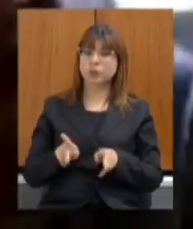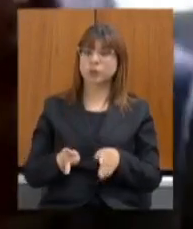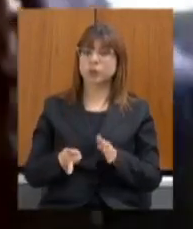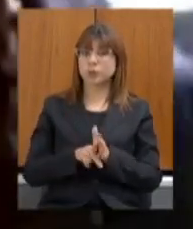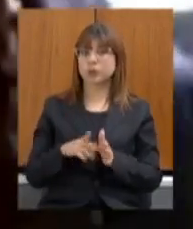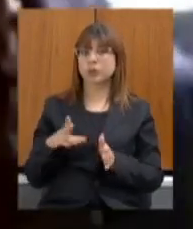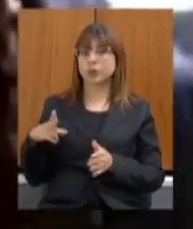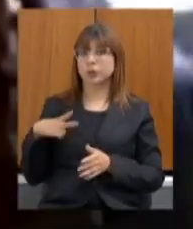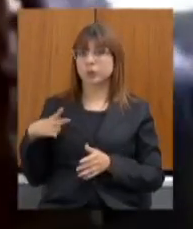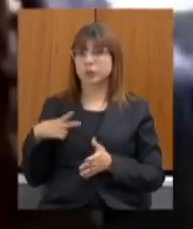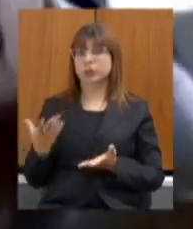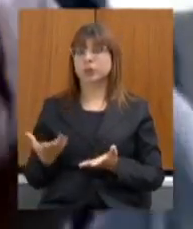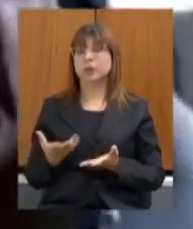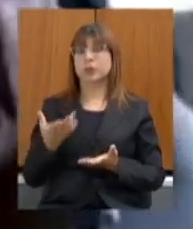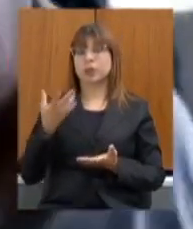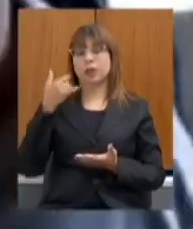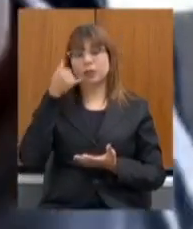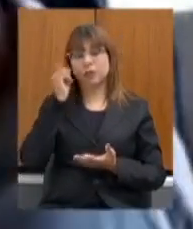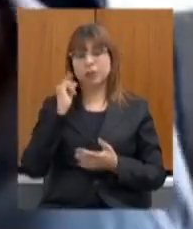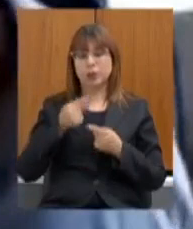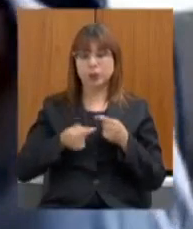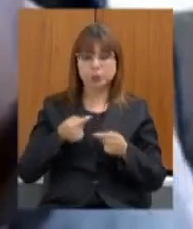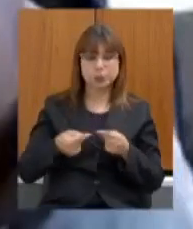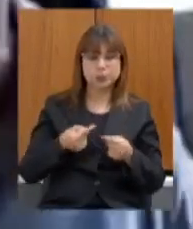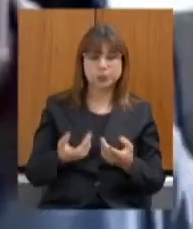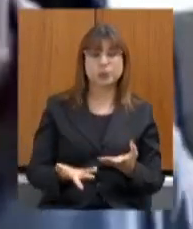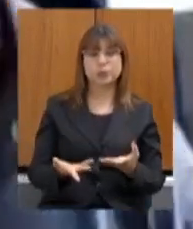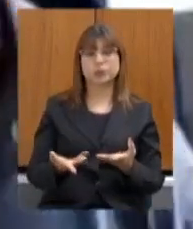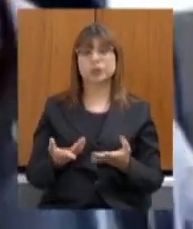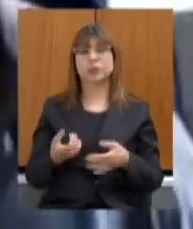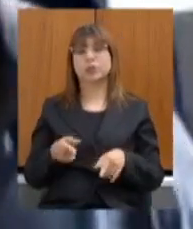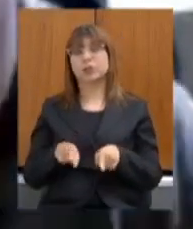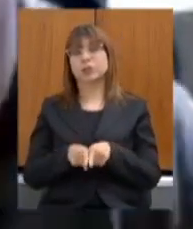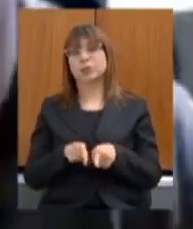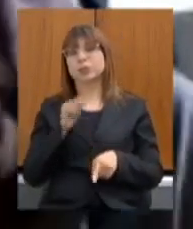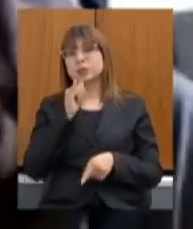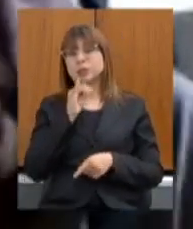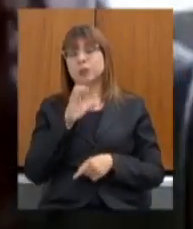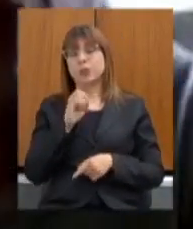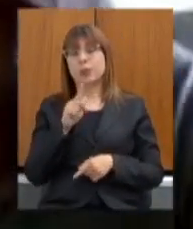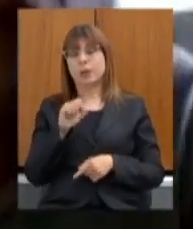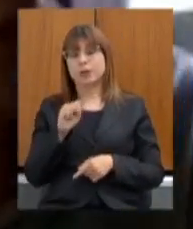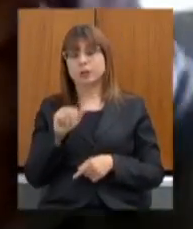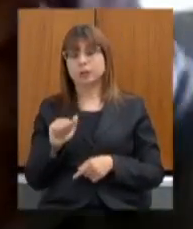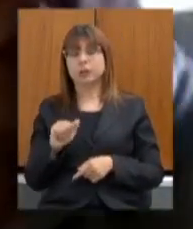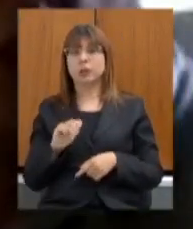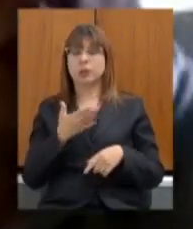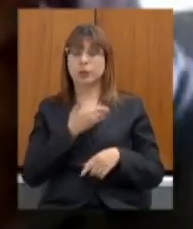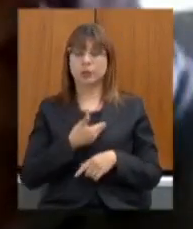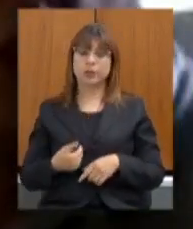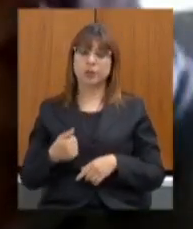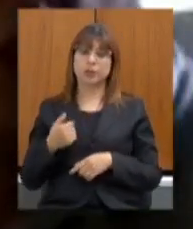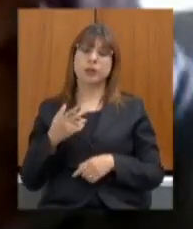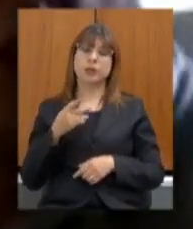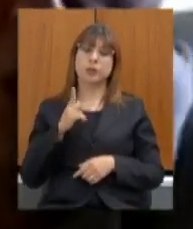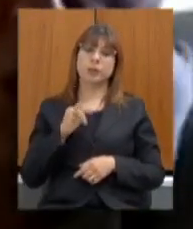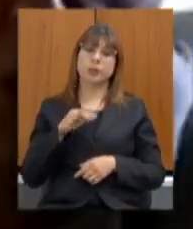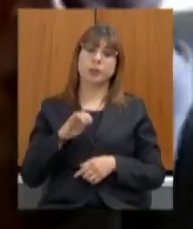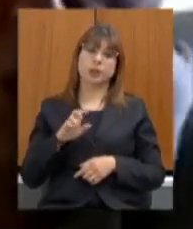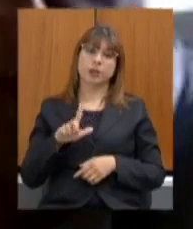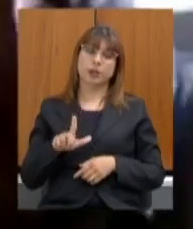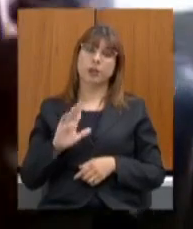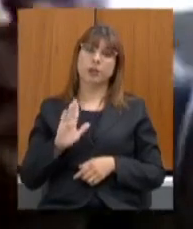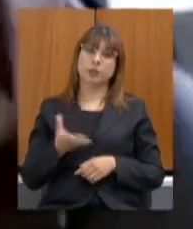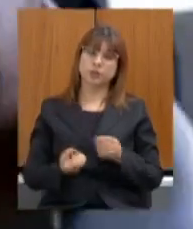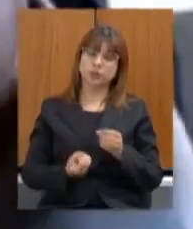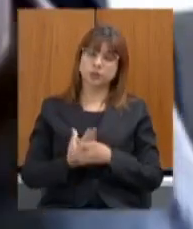desbunocratizar, fazer esse esforço, fazer na área da Copasa, o próprio governo Pimentel criou o Sarparte, que é